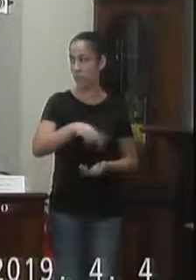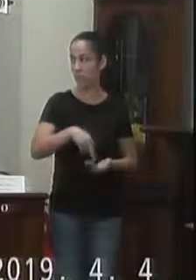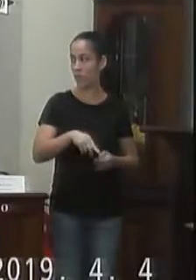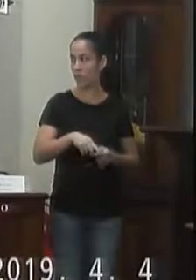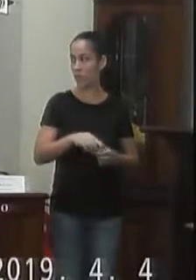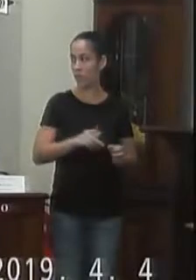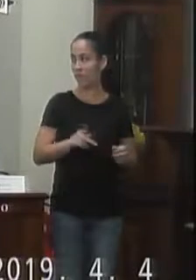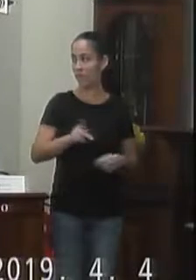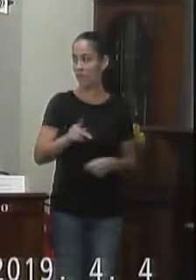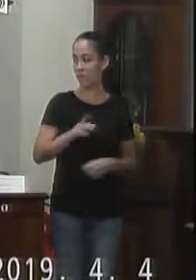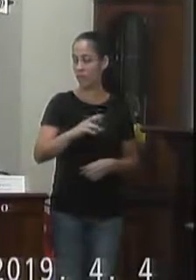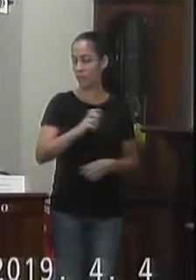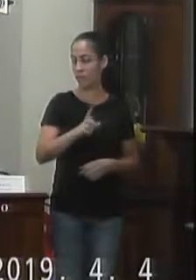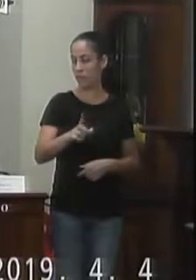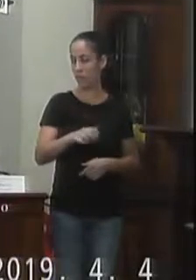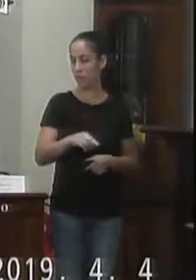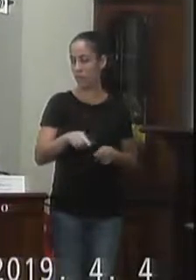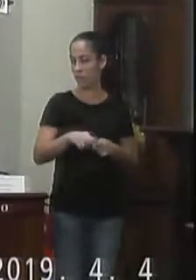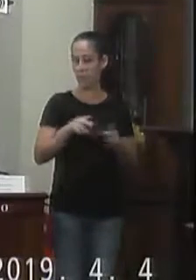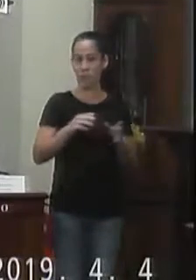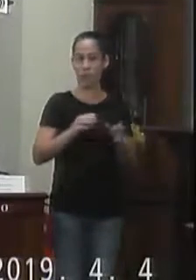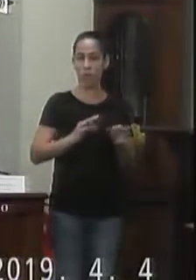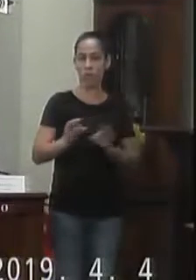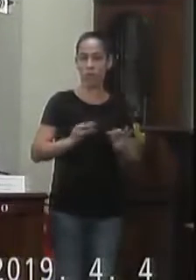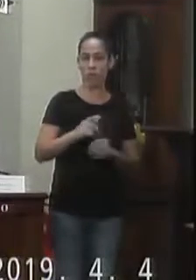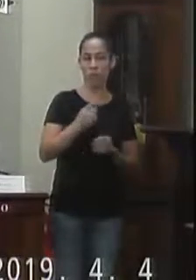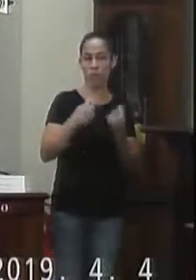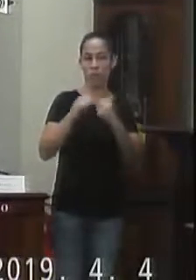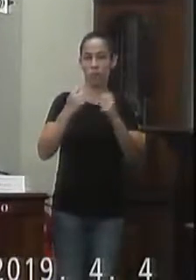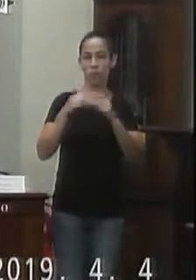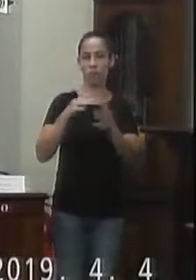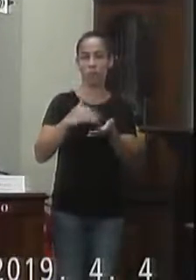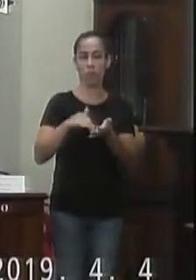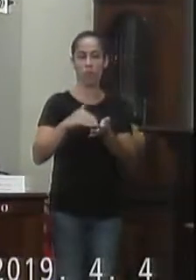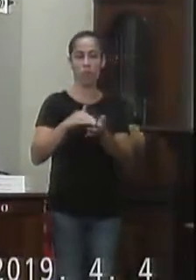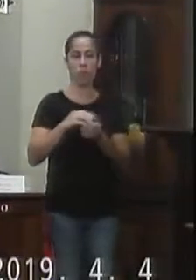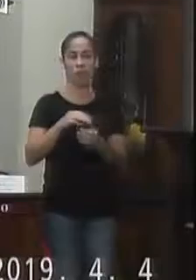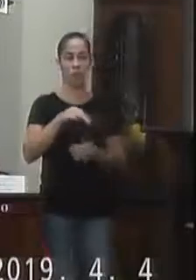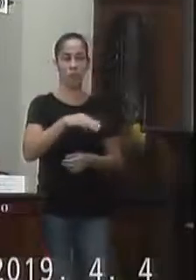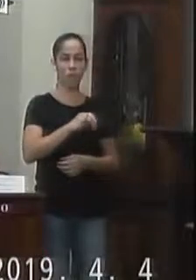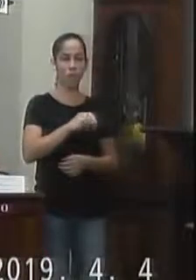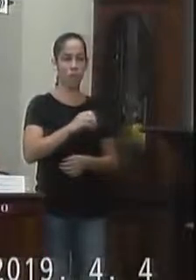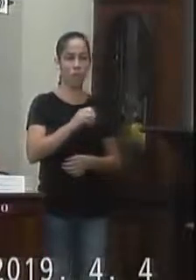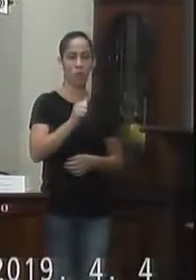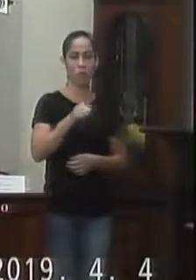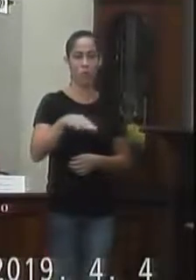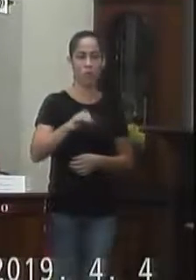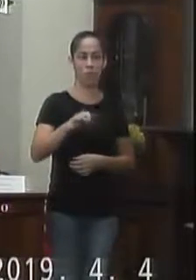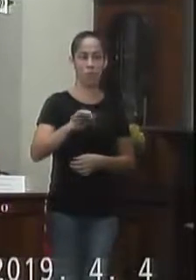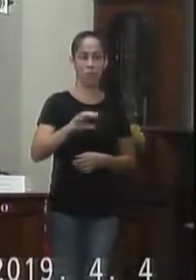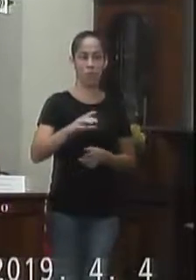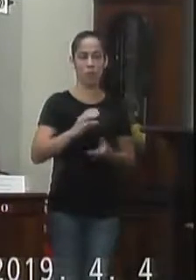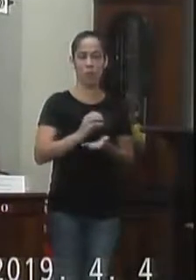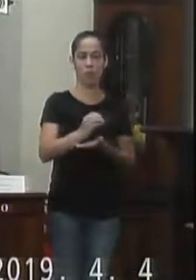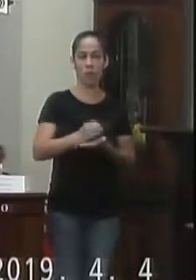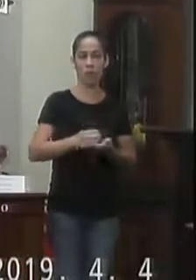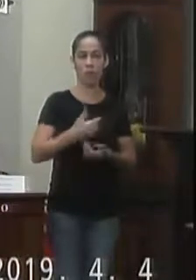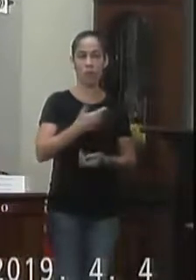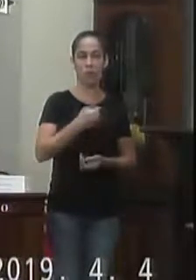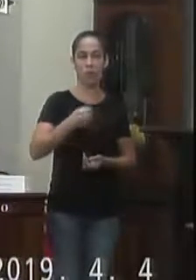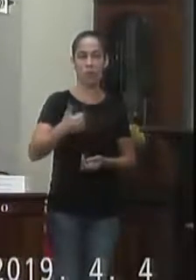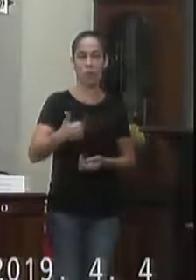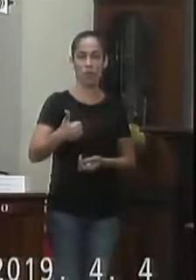Resposta do professor Rafael sobre o processo administrativo da Secretaria de Meio Ambiente, ofício 201 do